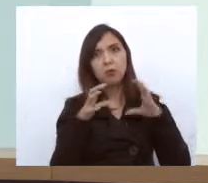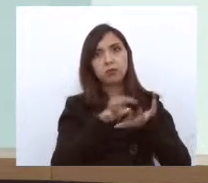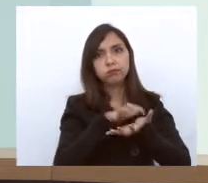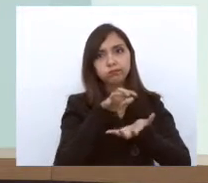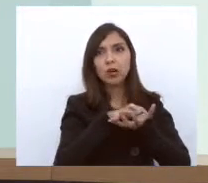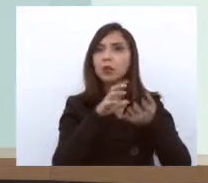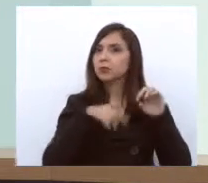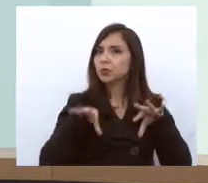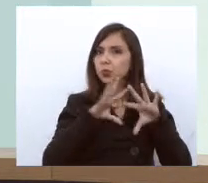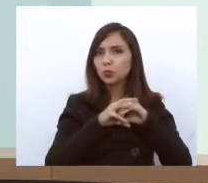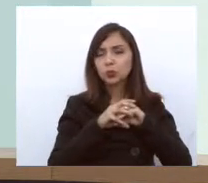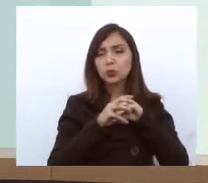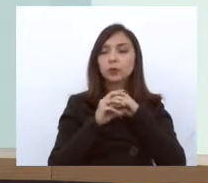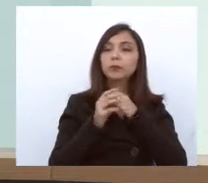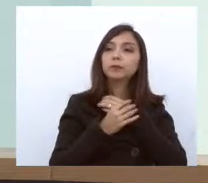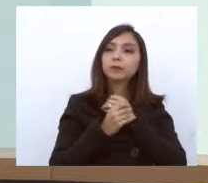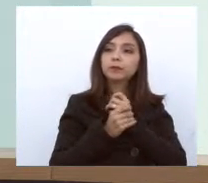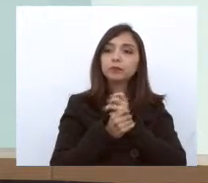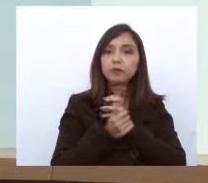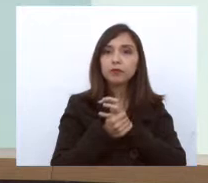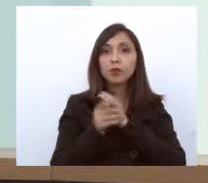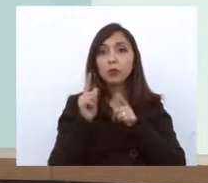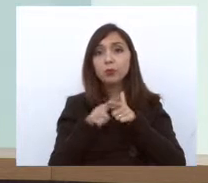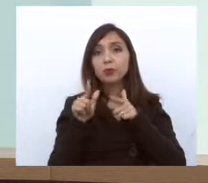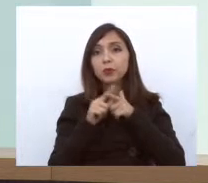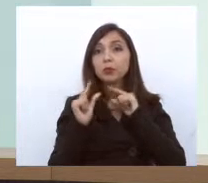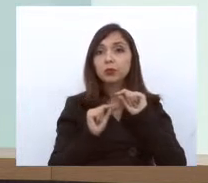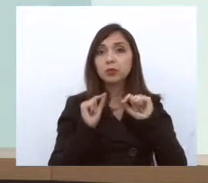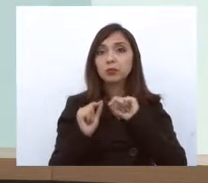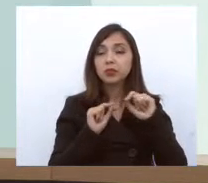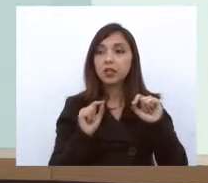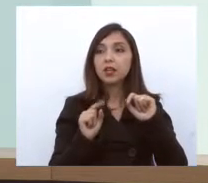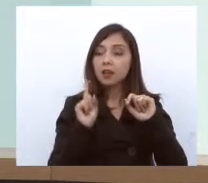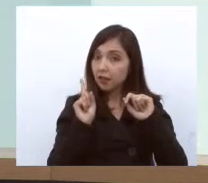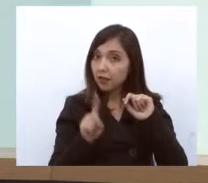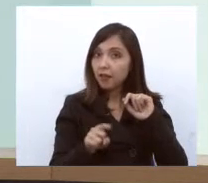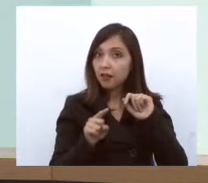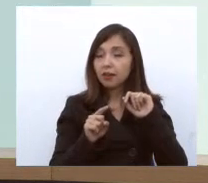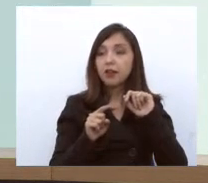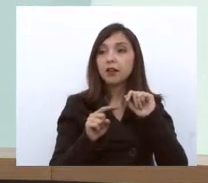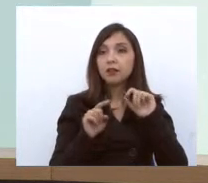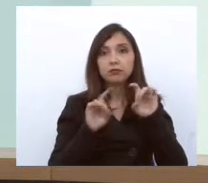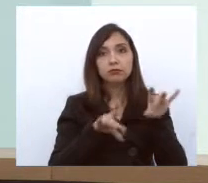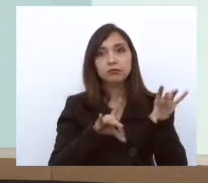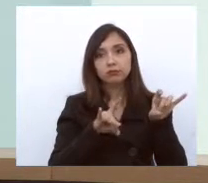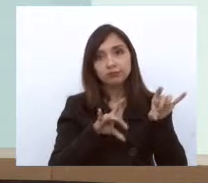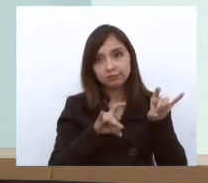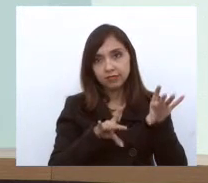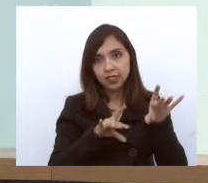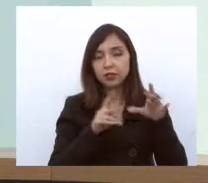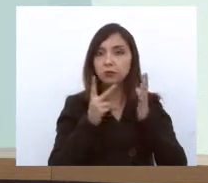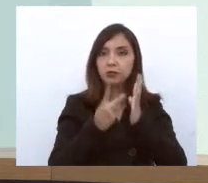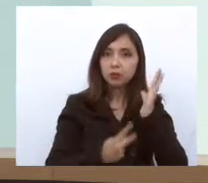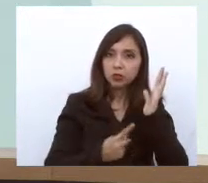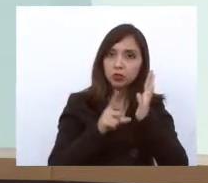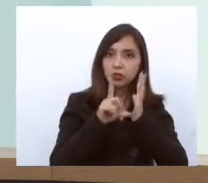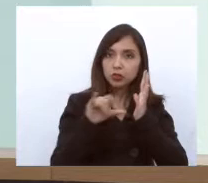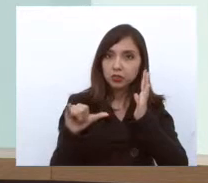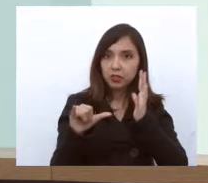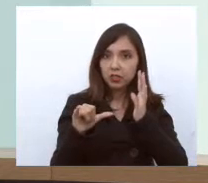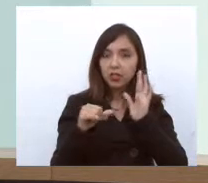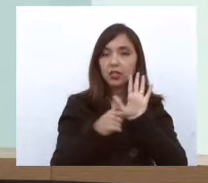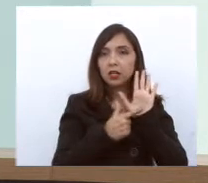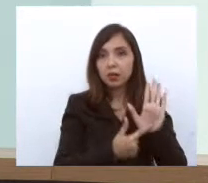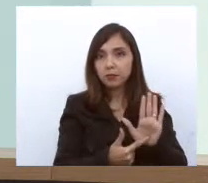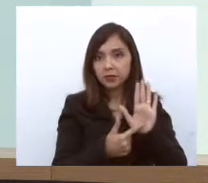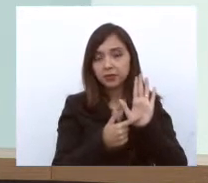Esse é o debate, né? O problema aqui é uma questão meramente técnica, né? O projeto de lei apresentado, ele